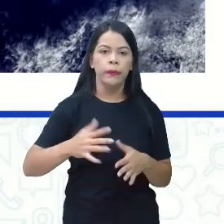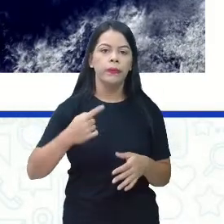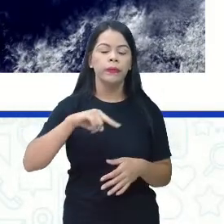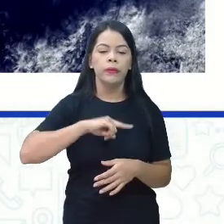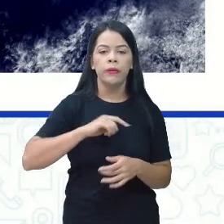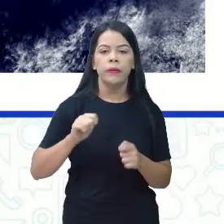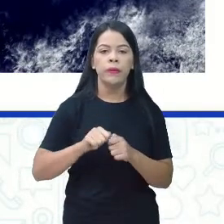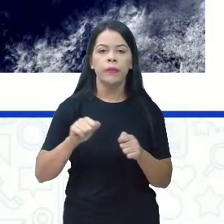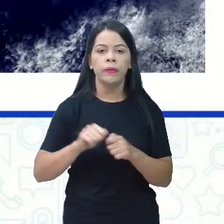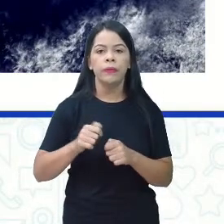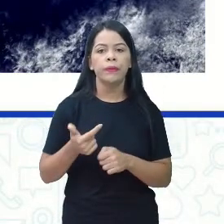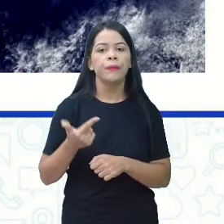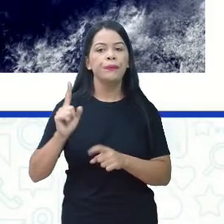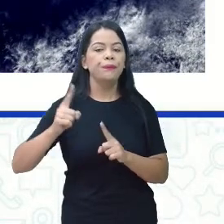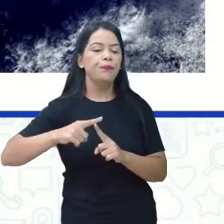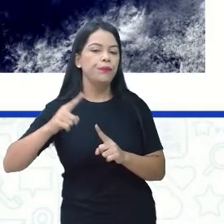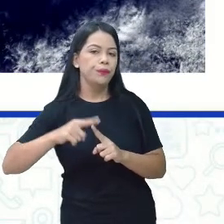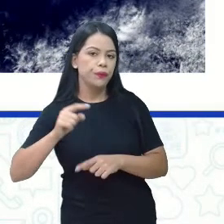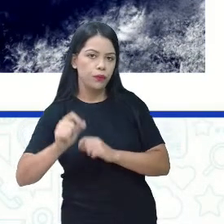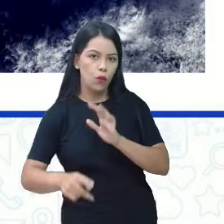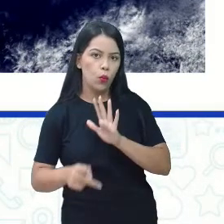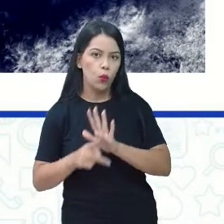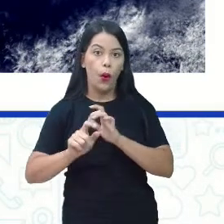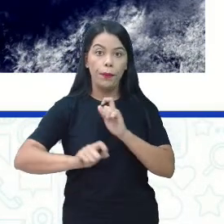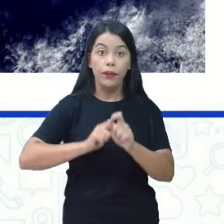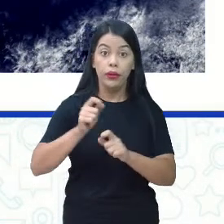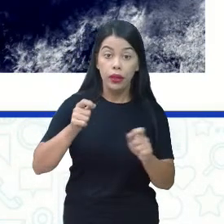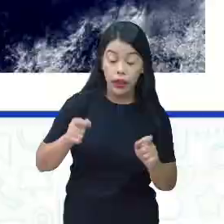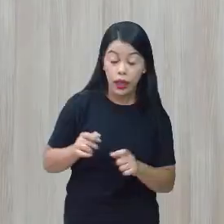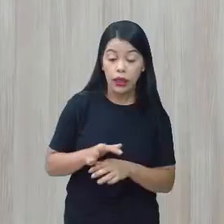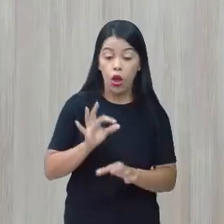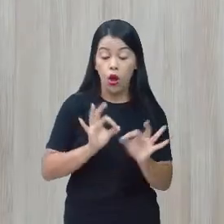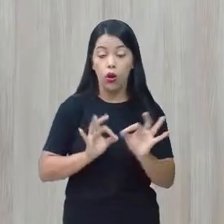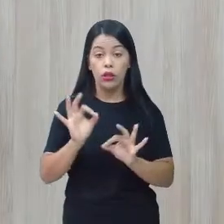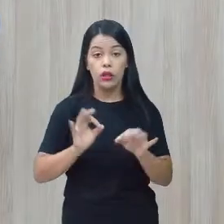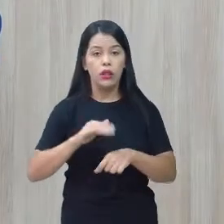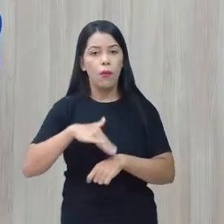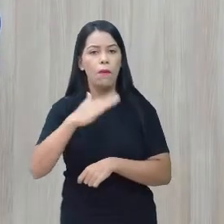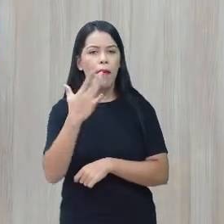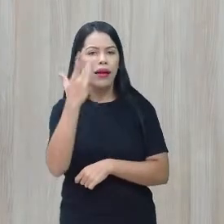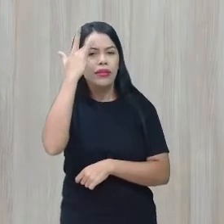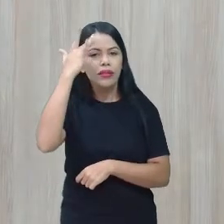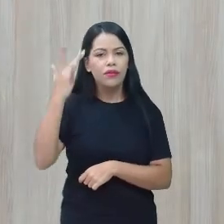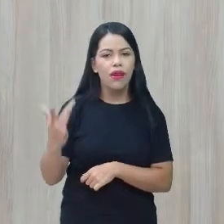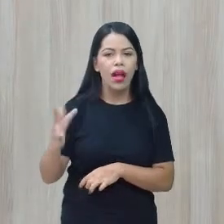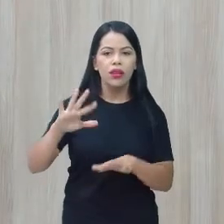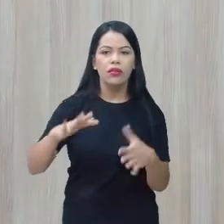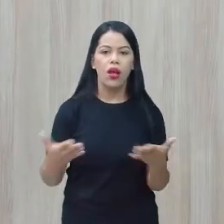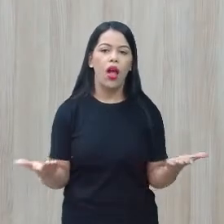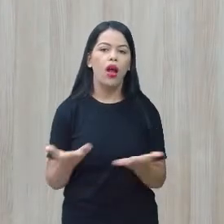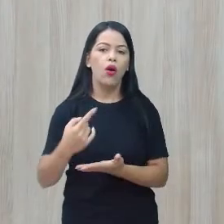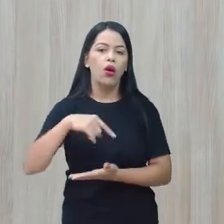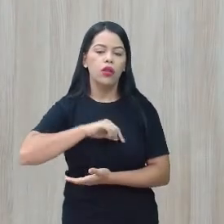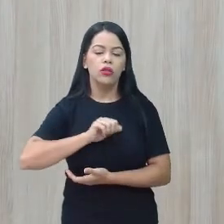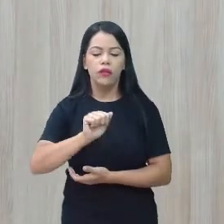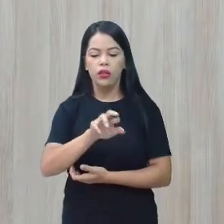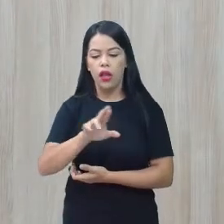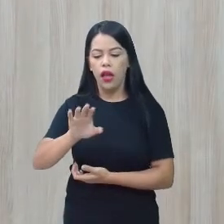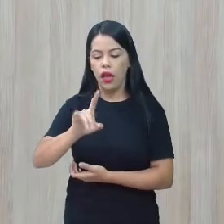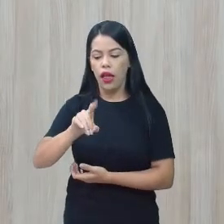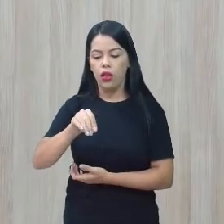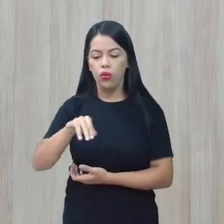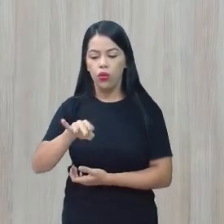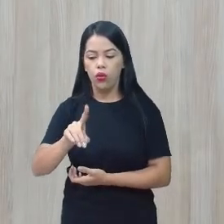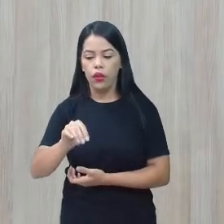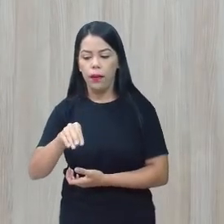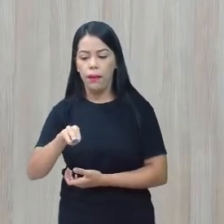ainda assim, né, a gente tem uma quantidade de casas iguais a 0 ali no final, fez esse arredondamento agora para a terceira casa de lá para